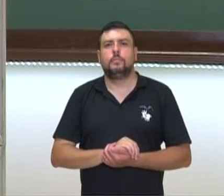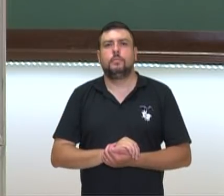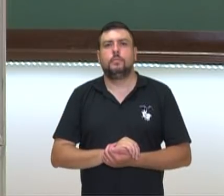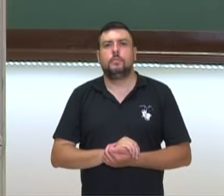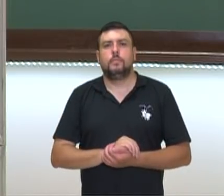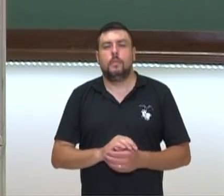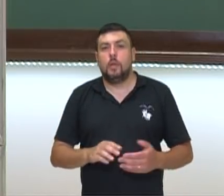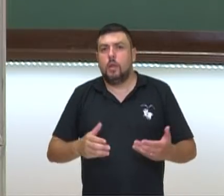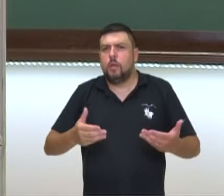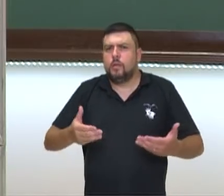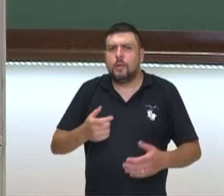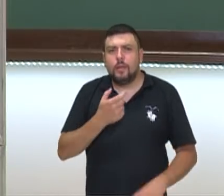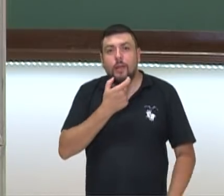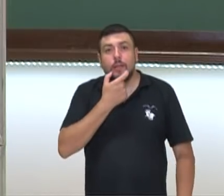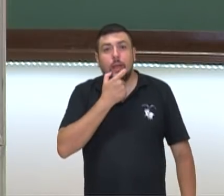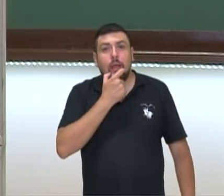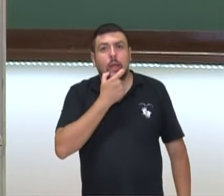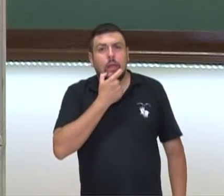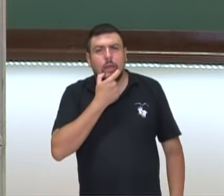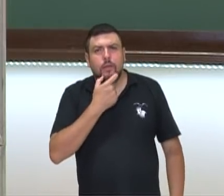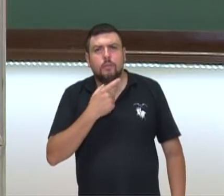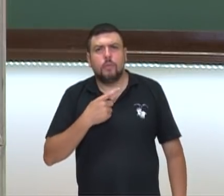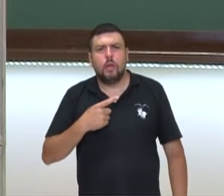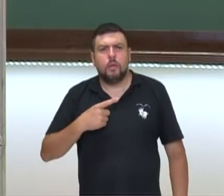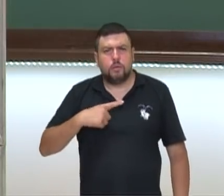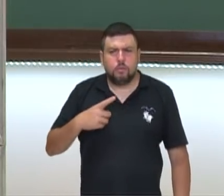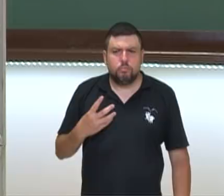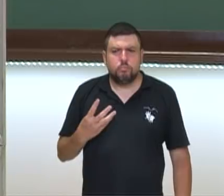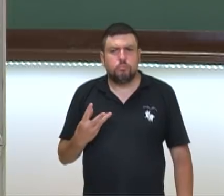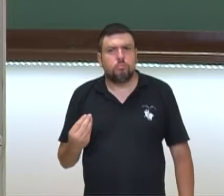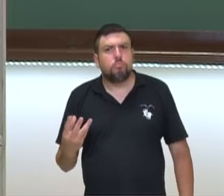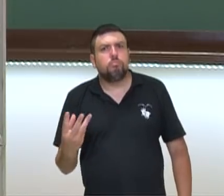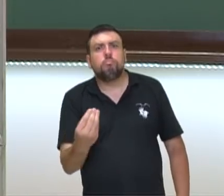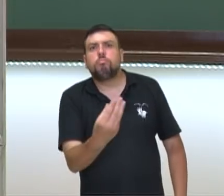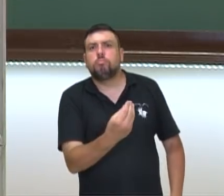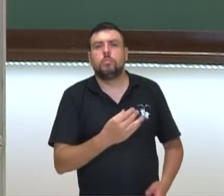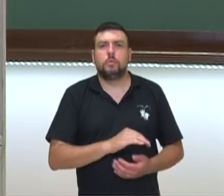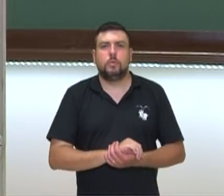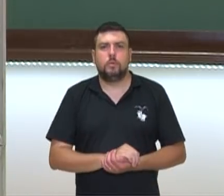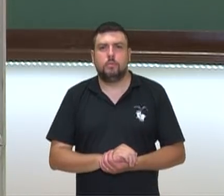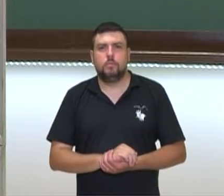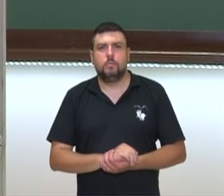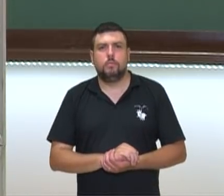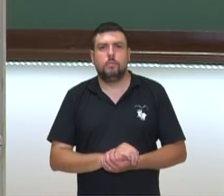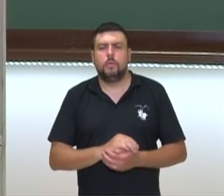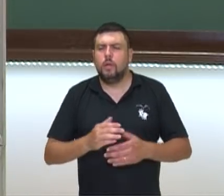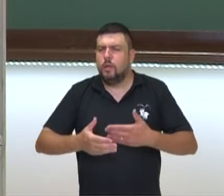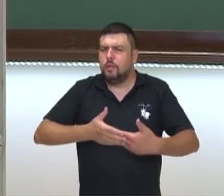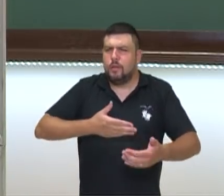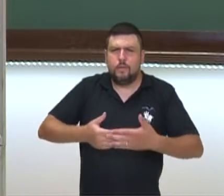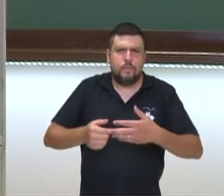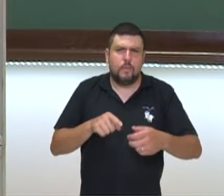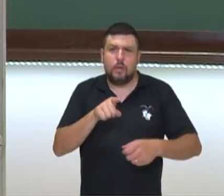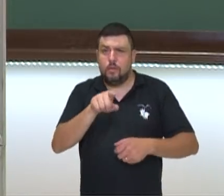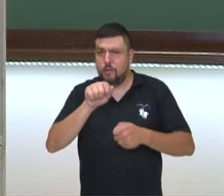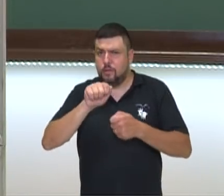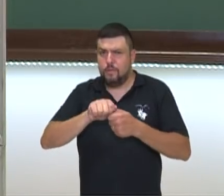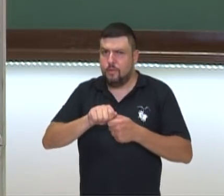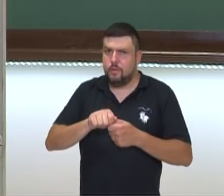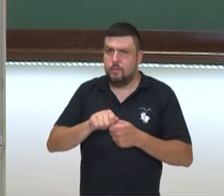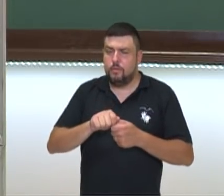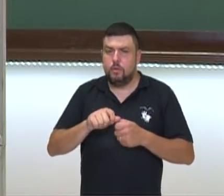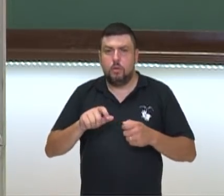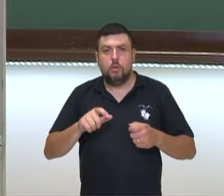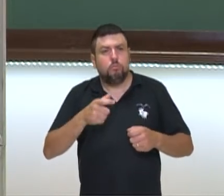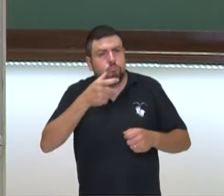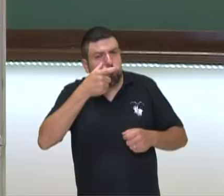o inglês em muitos momentos da nossa vida, no nosso dia a dia. Seja lá o que você estiver fazendo, assistindo televisão, se você